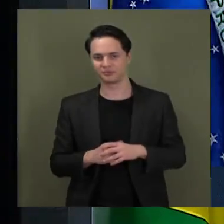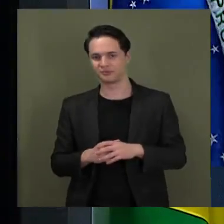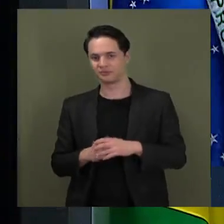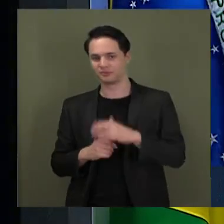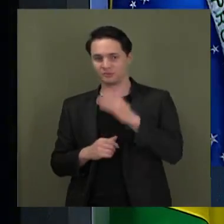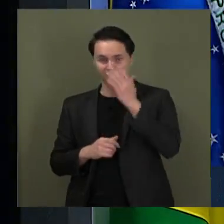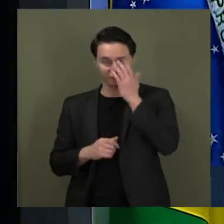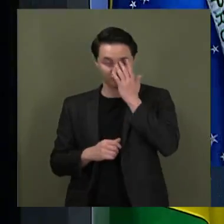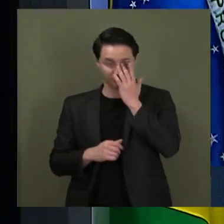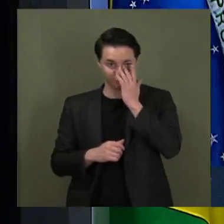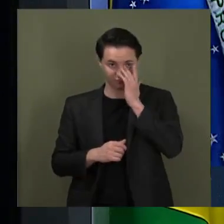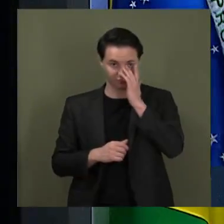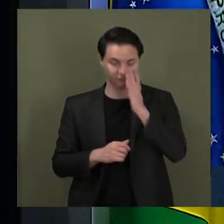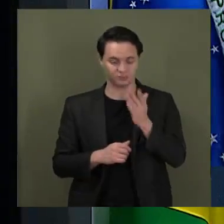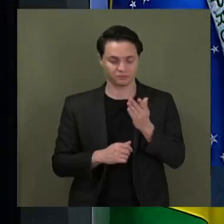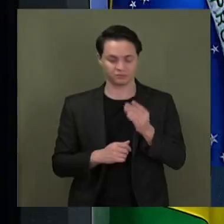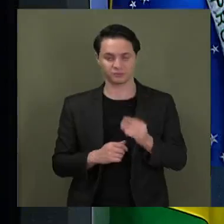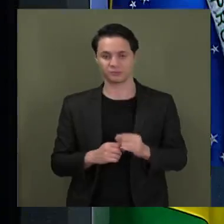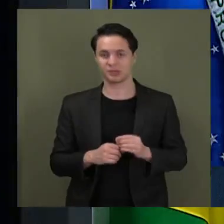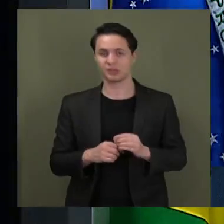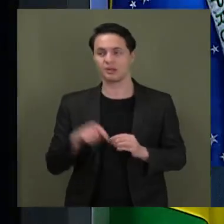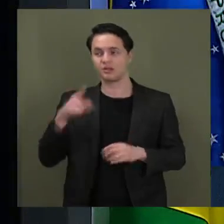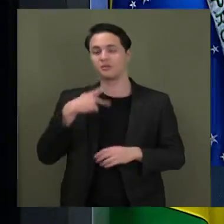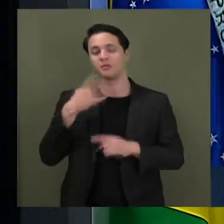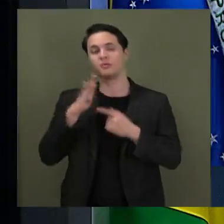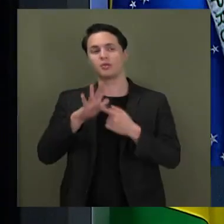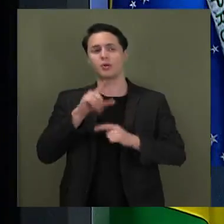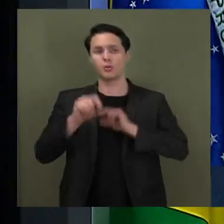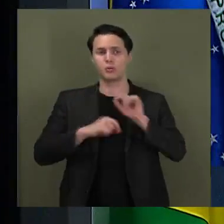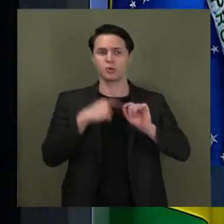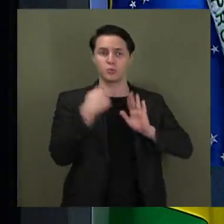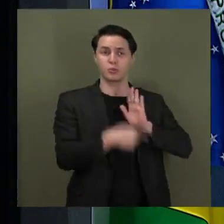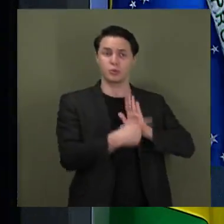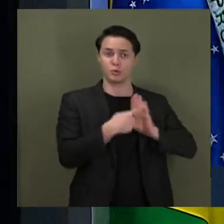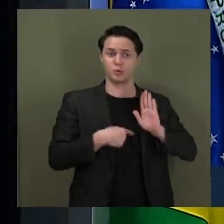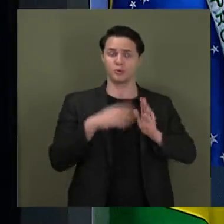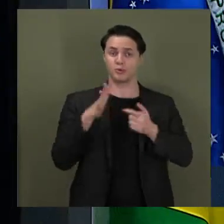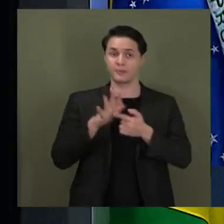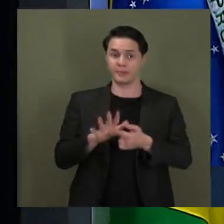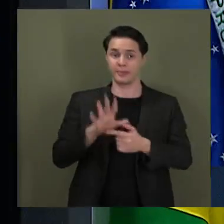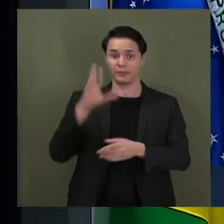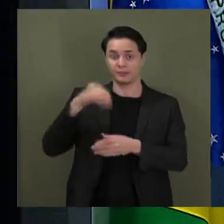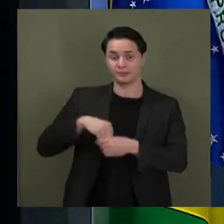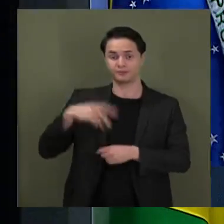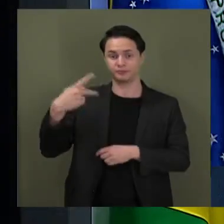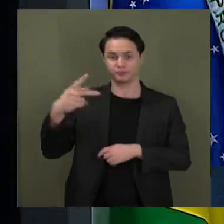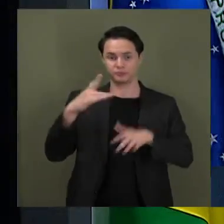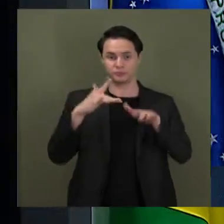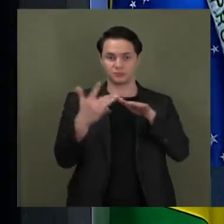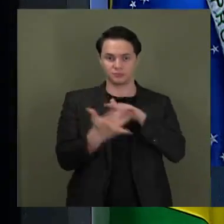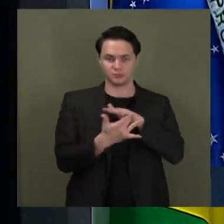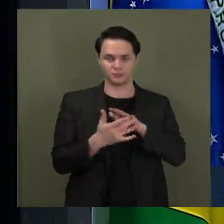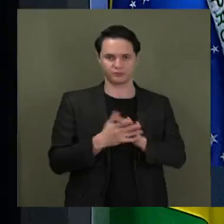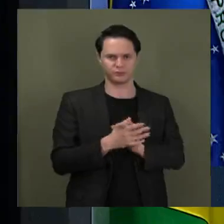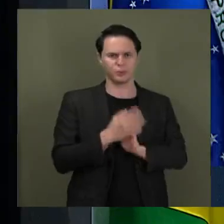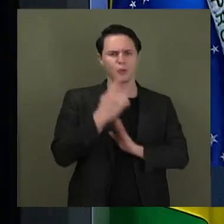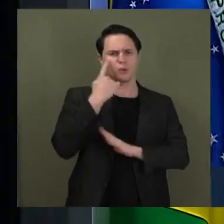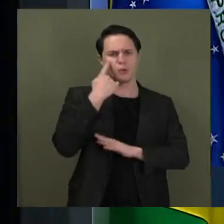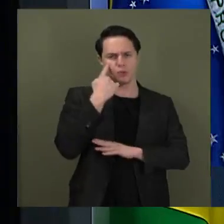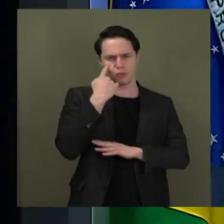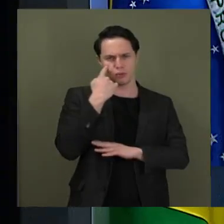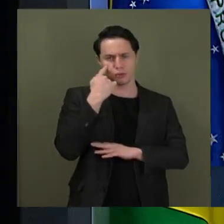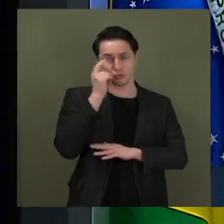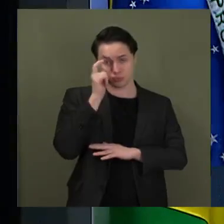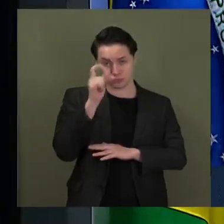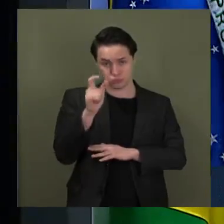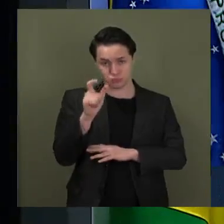o que é que ele foi proibido de revelar na sua própria rede social. Olha só que